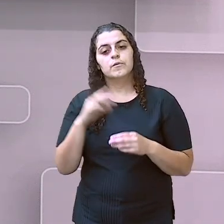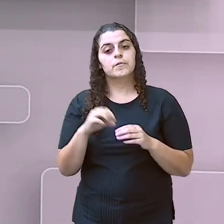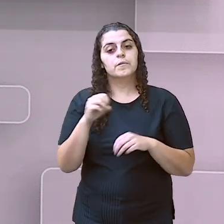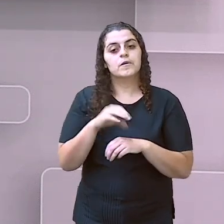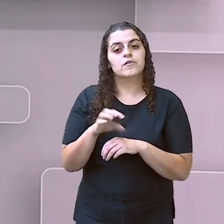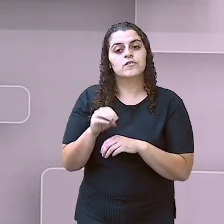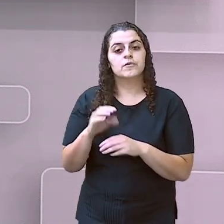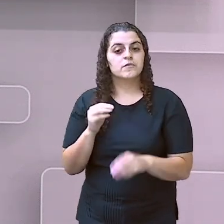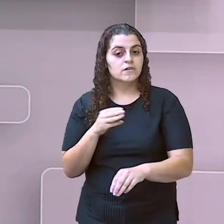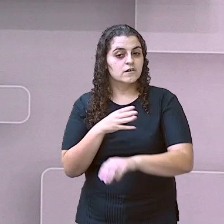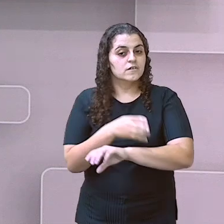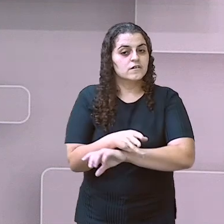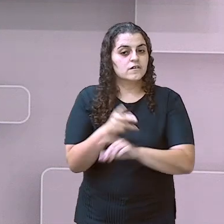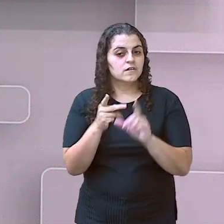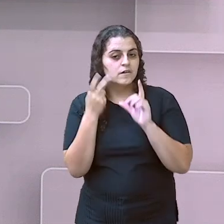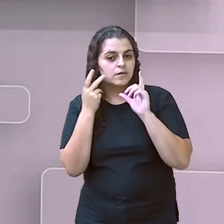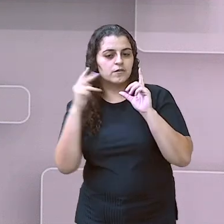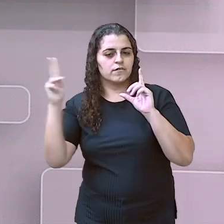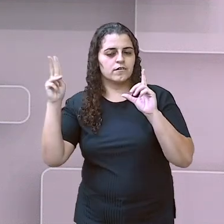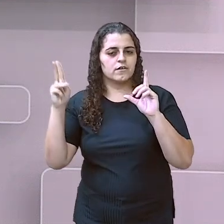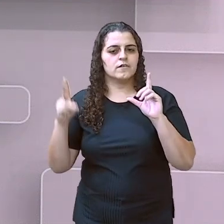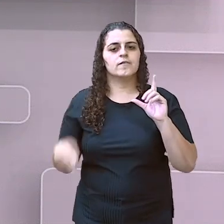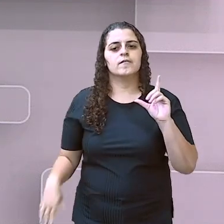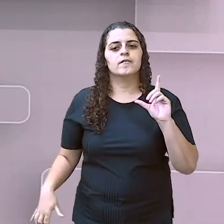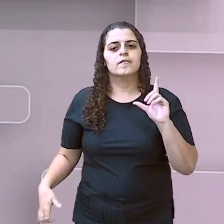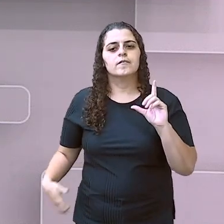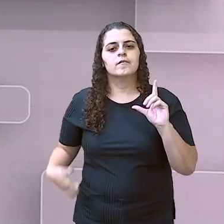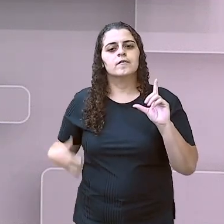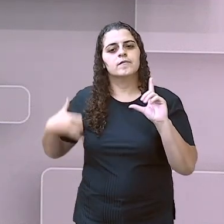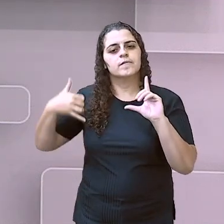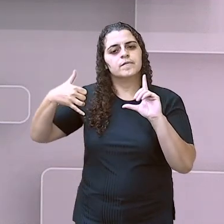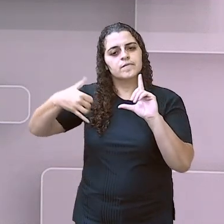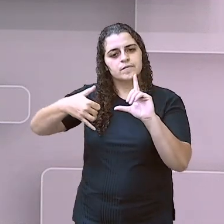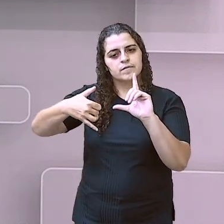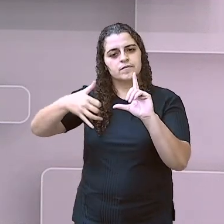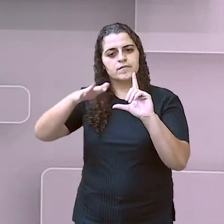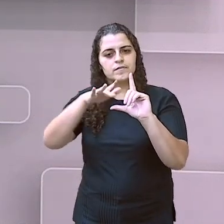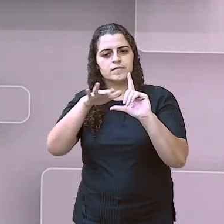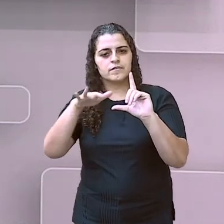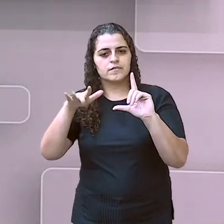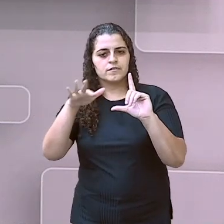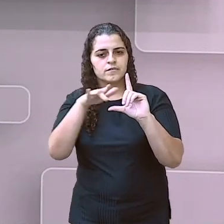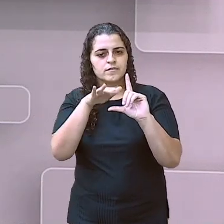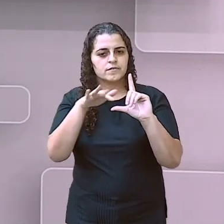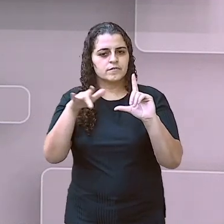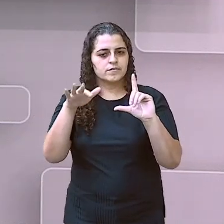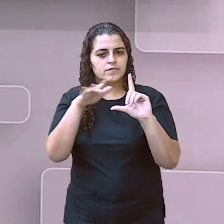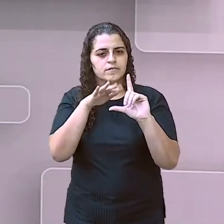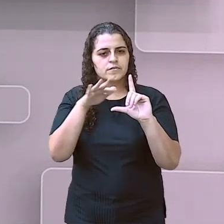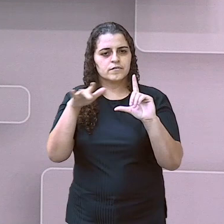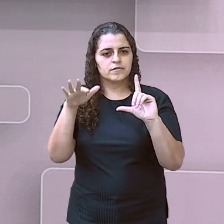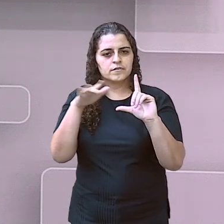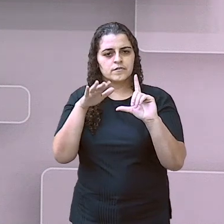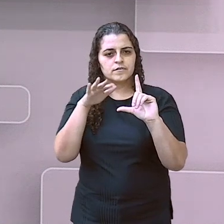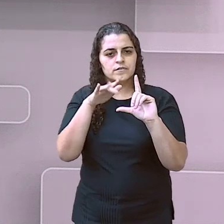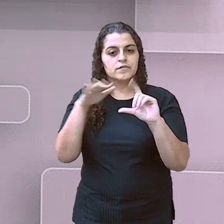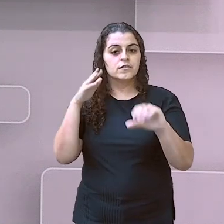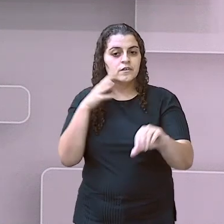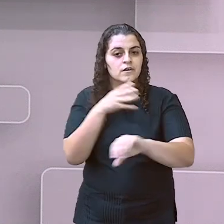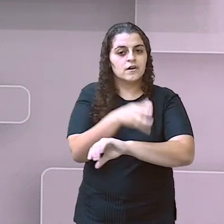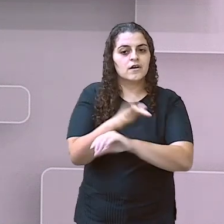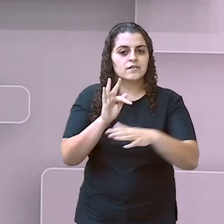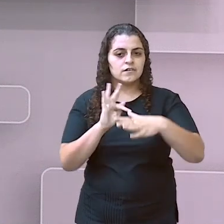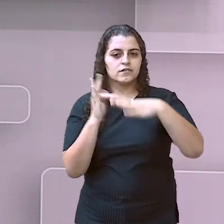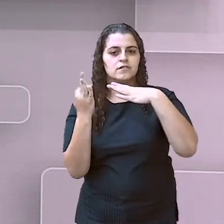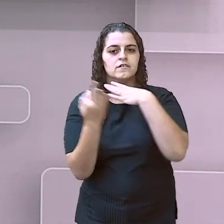recadinho para vocês acessarem a plataforma SMED-GV, aponte a câmera do seu celular para o cantinho da tela, acesse